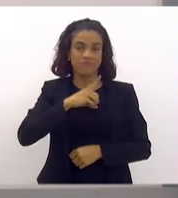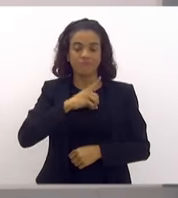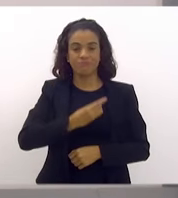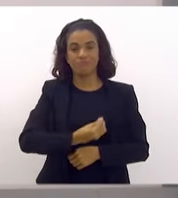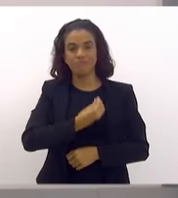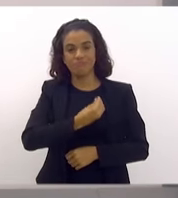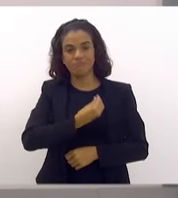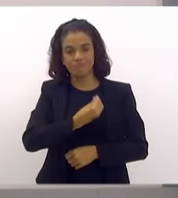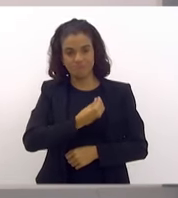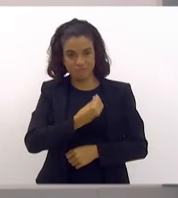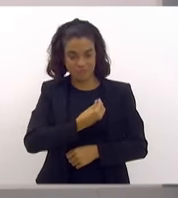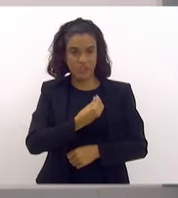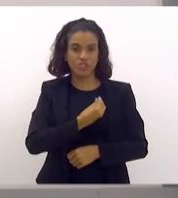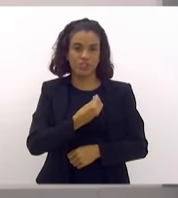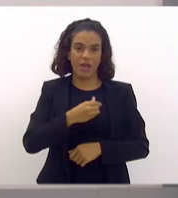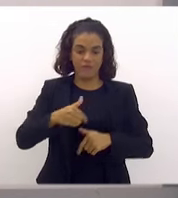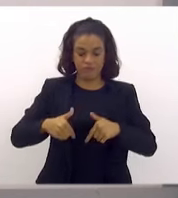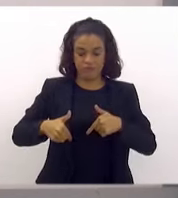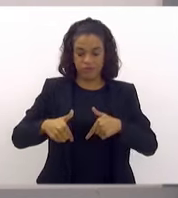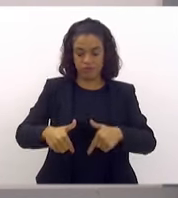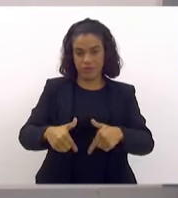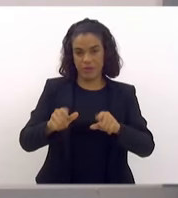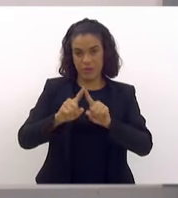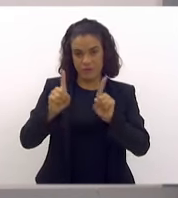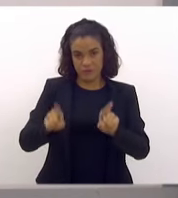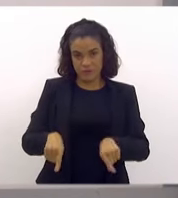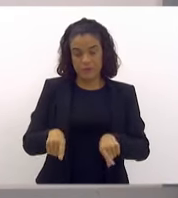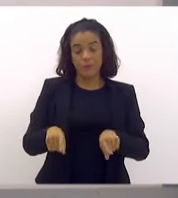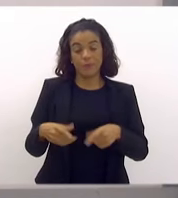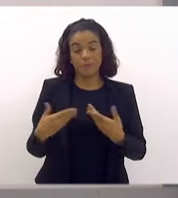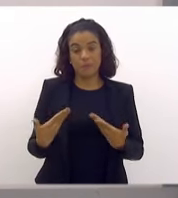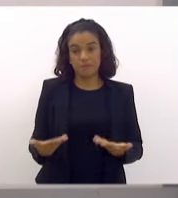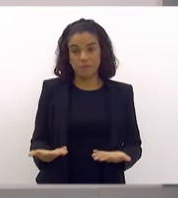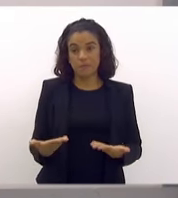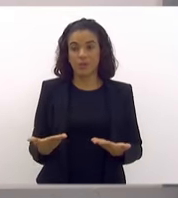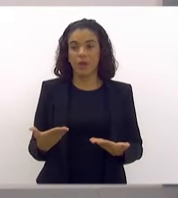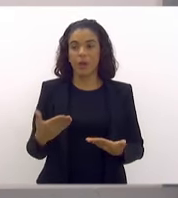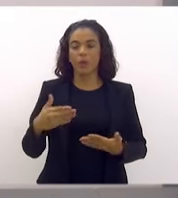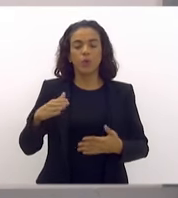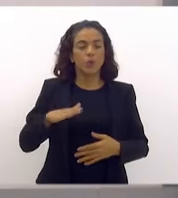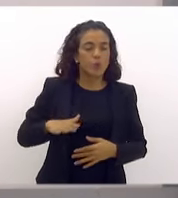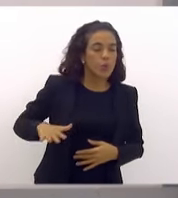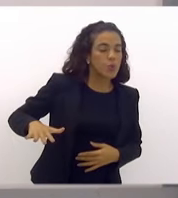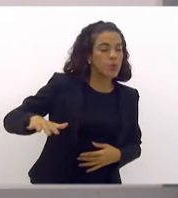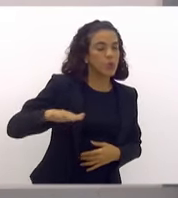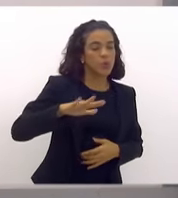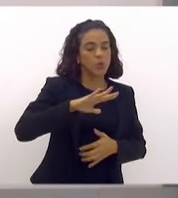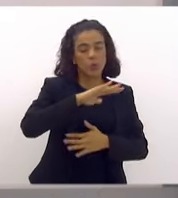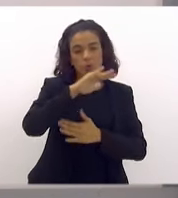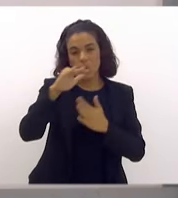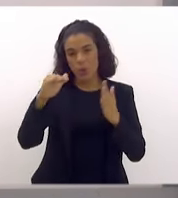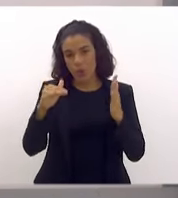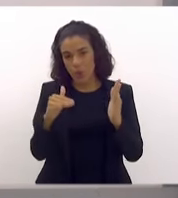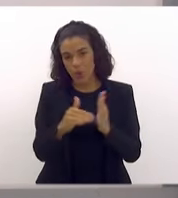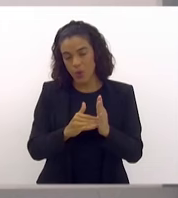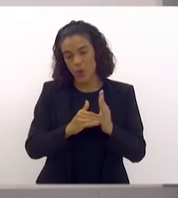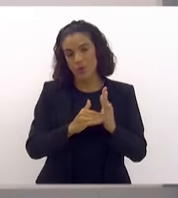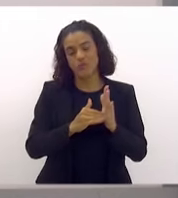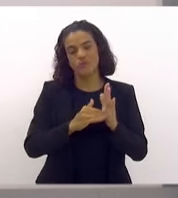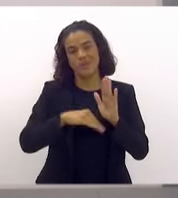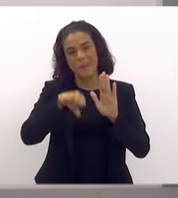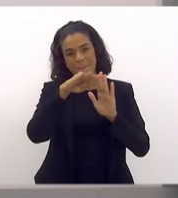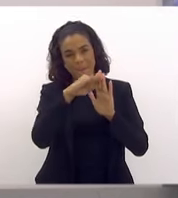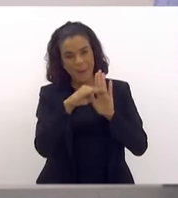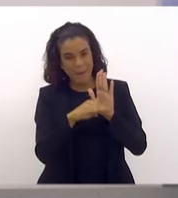eh estava no cargo então todos os casos que passaram aqui pela CPI não